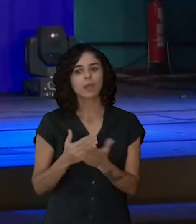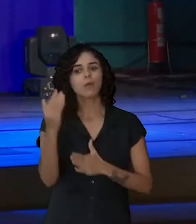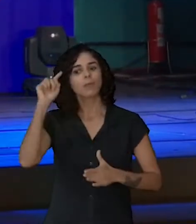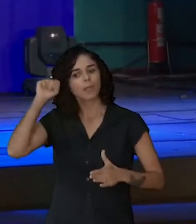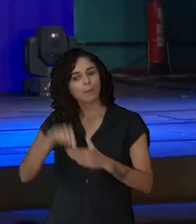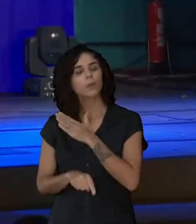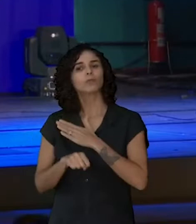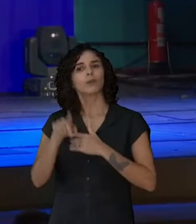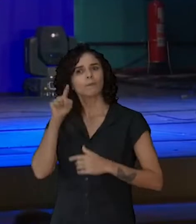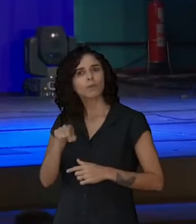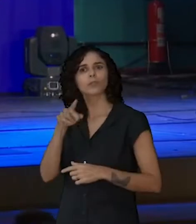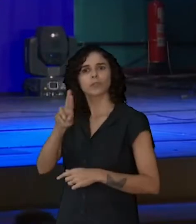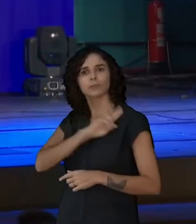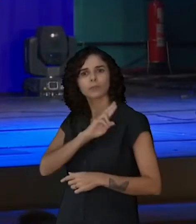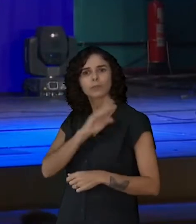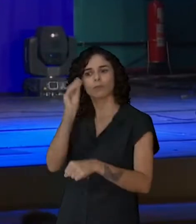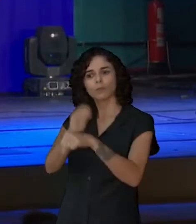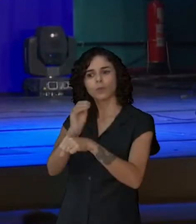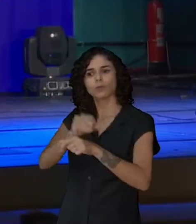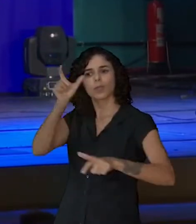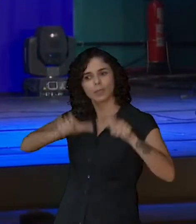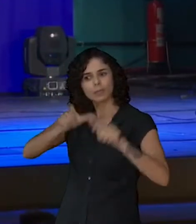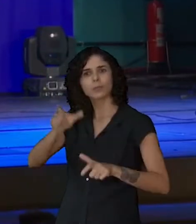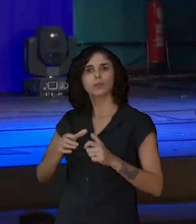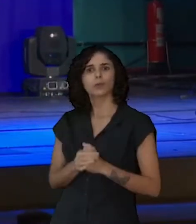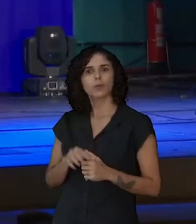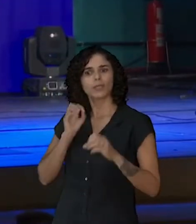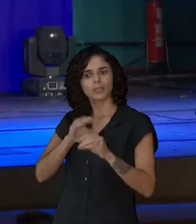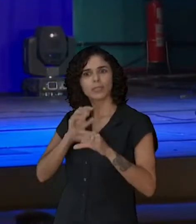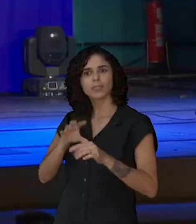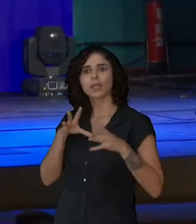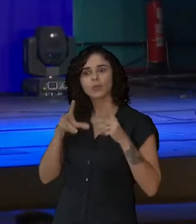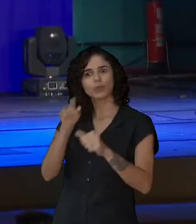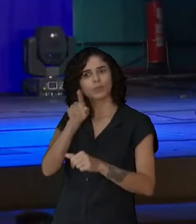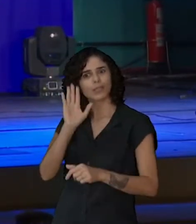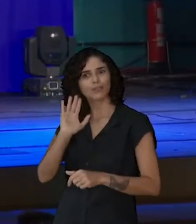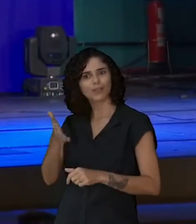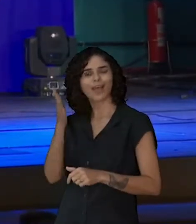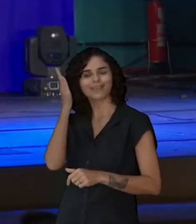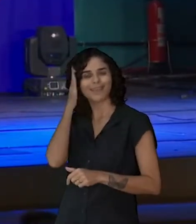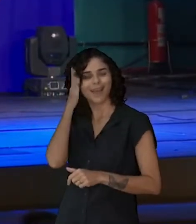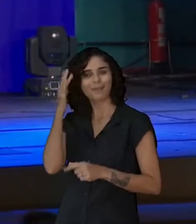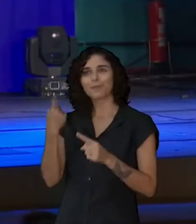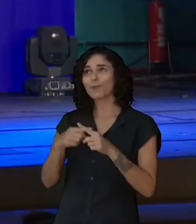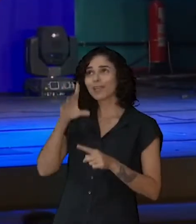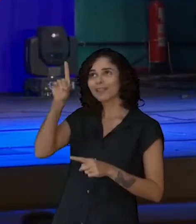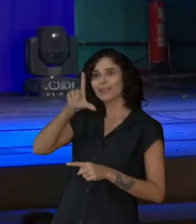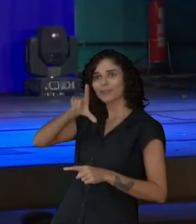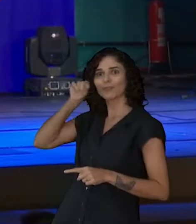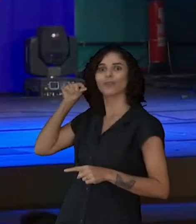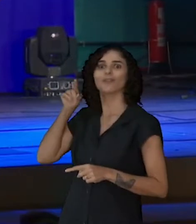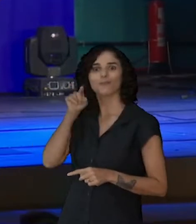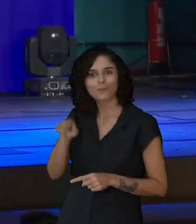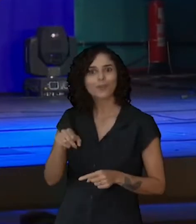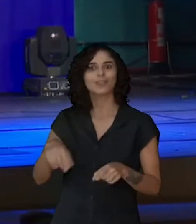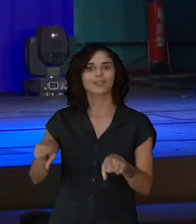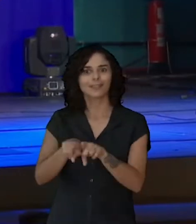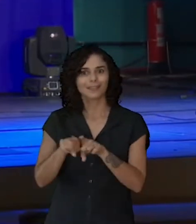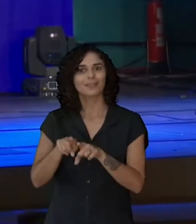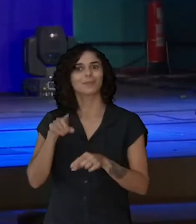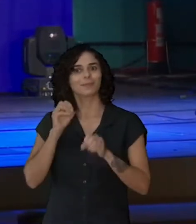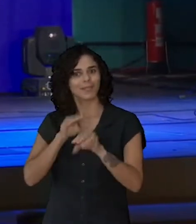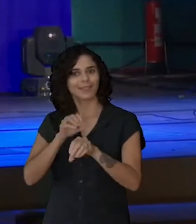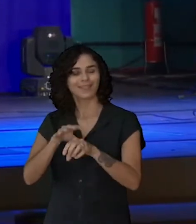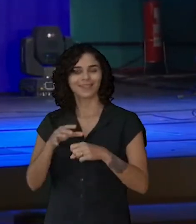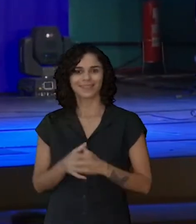e ensinar para eles aquilo que você recebeu. Porque você foi escolhido para isso. É claro que